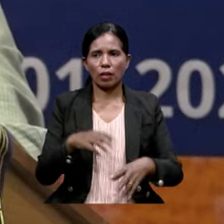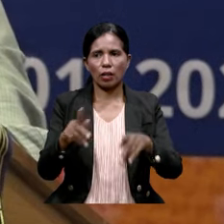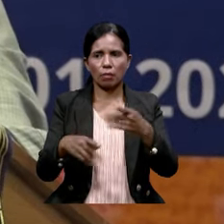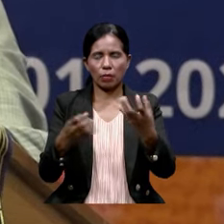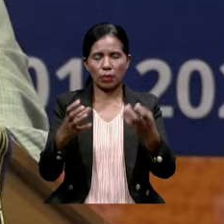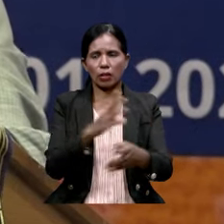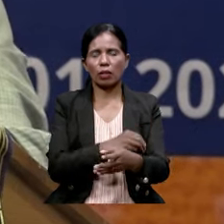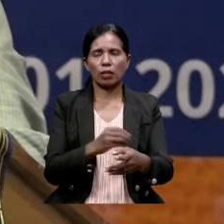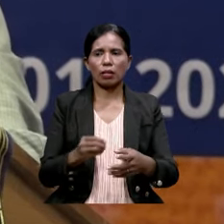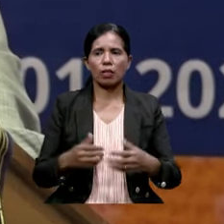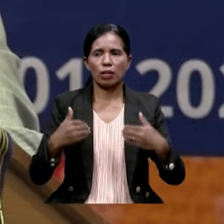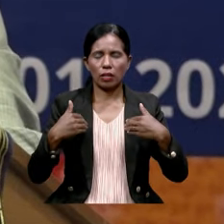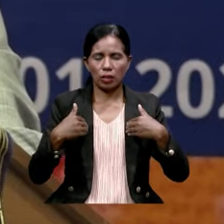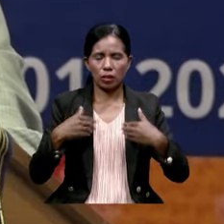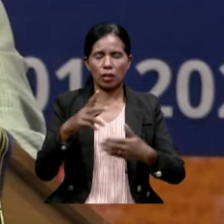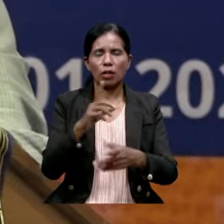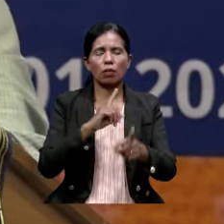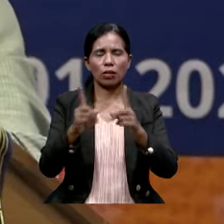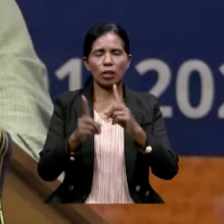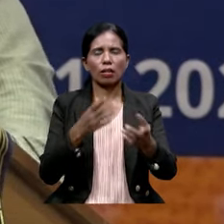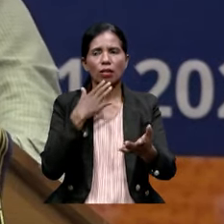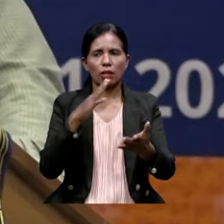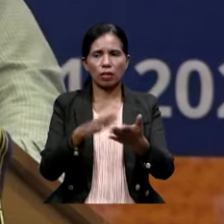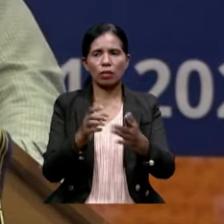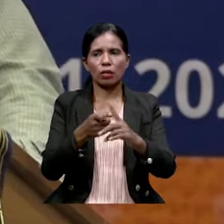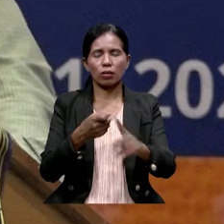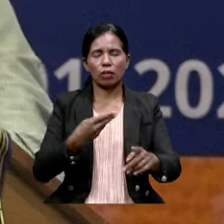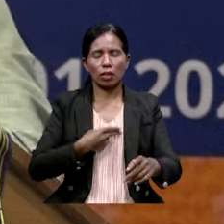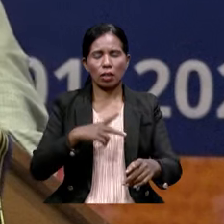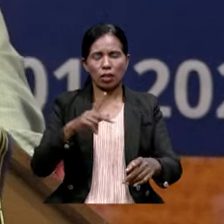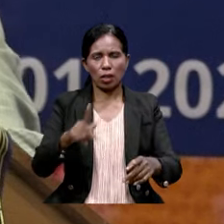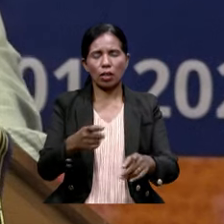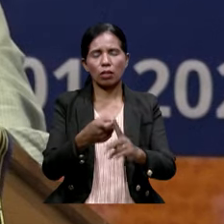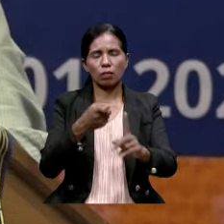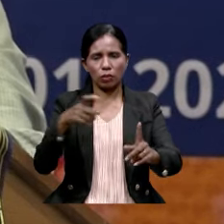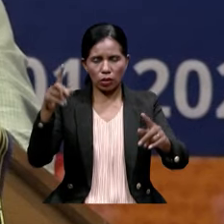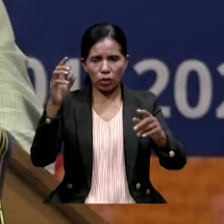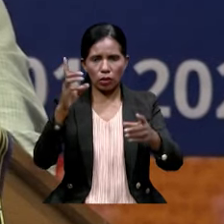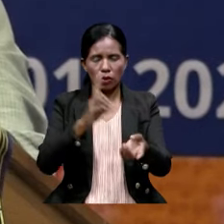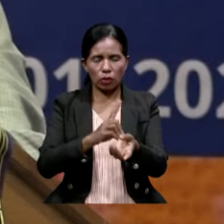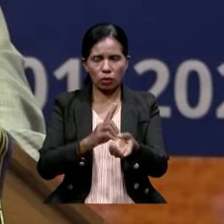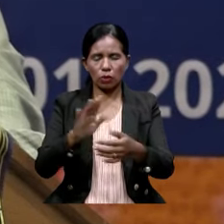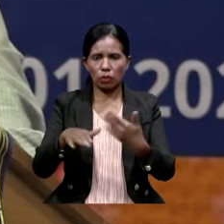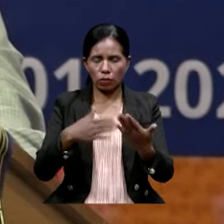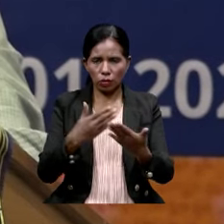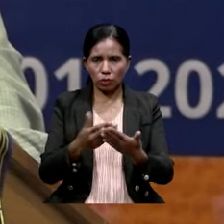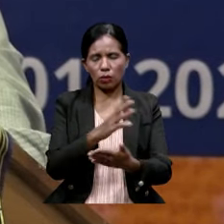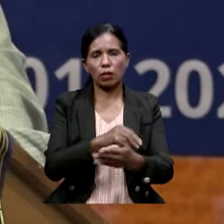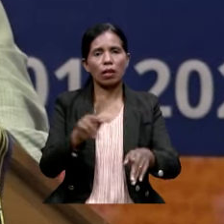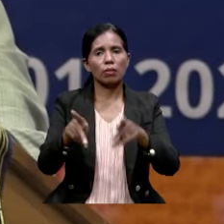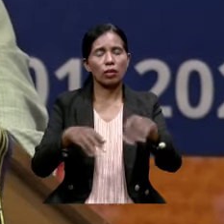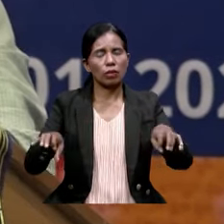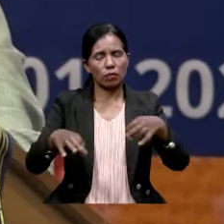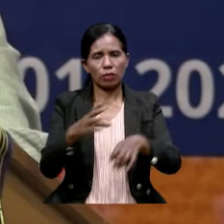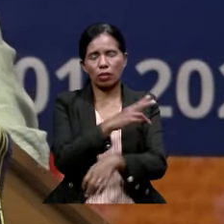lamentações, ia amores. Críticas com o comportamento profissional das profissões em outro. Assim, o Ministério da Saúde